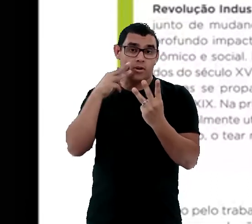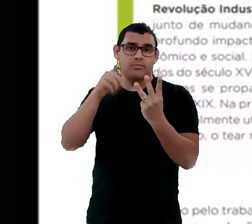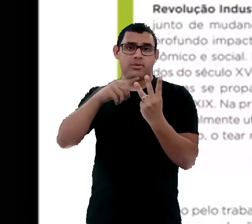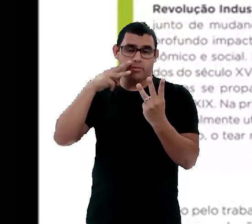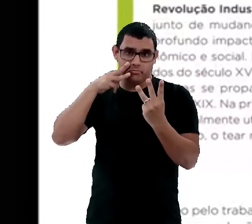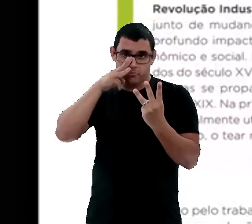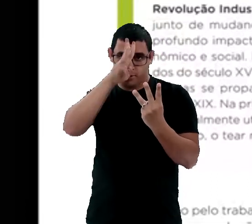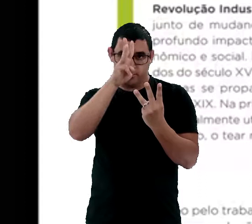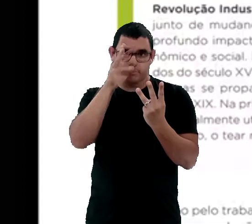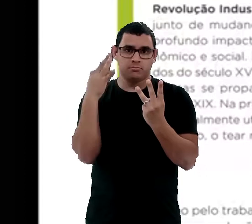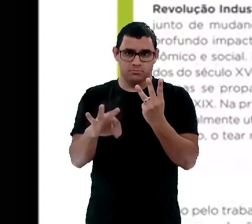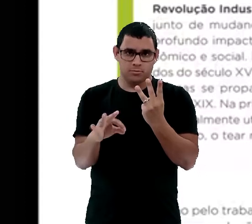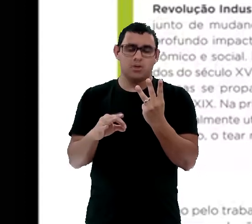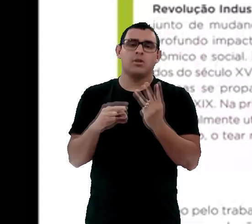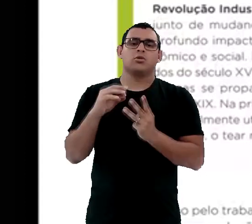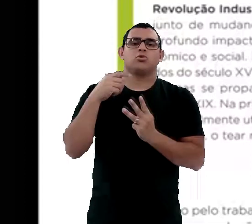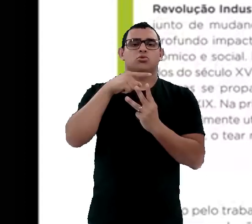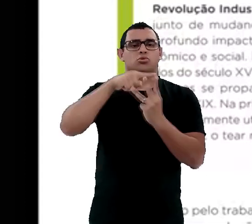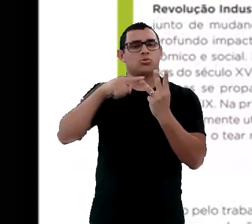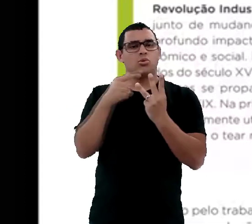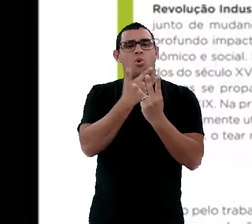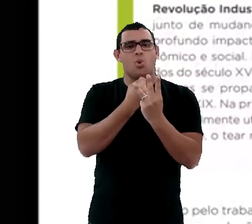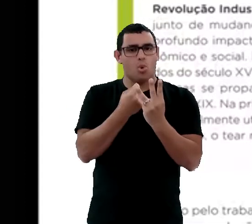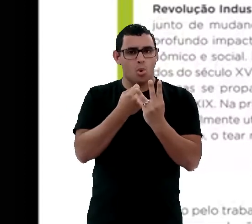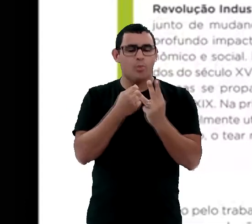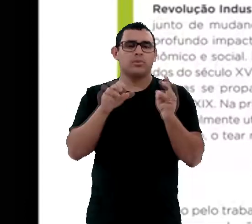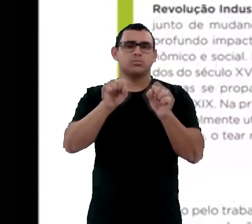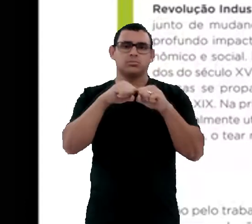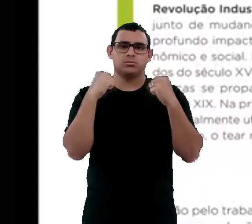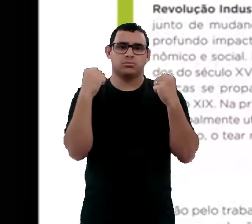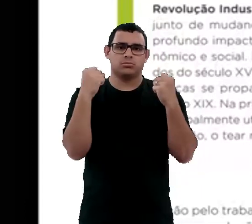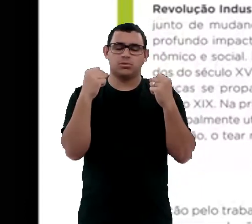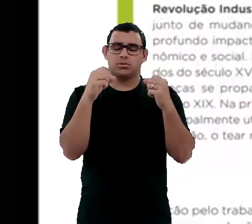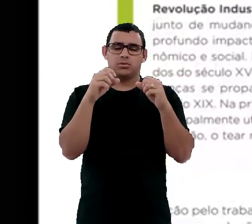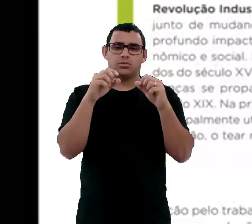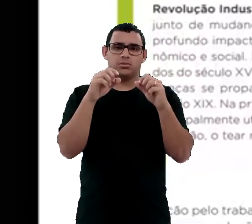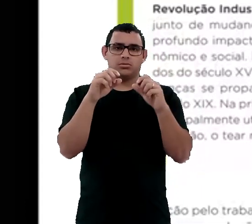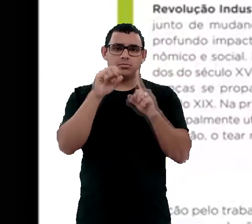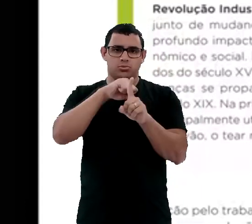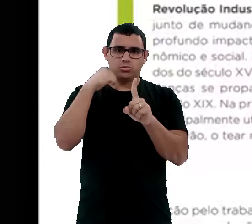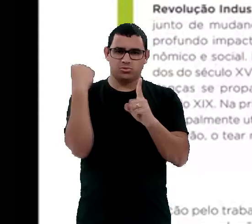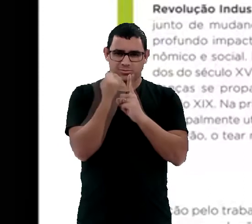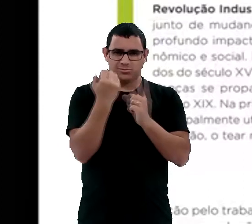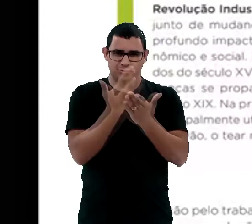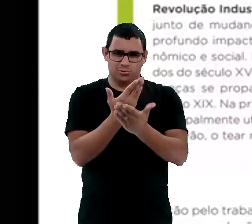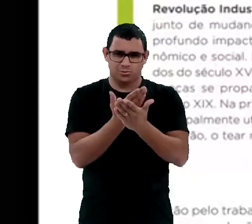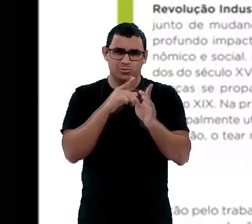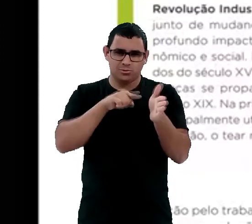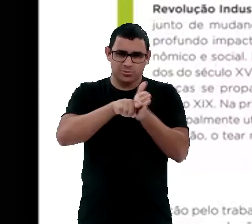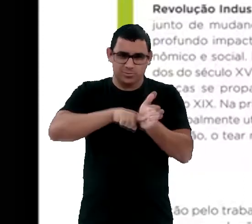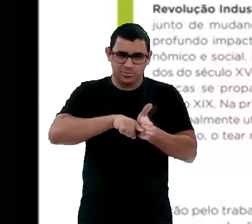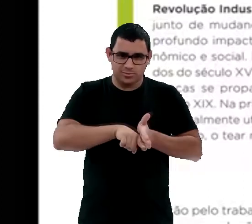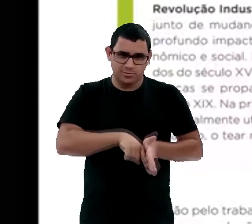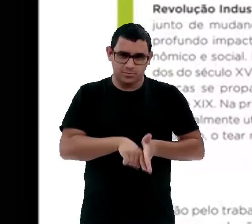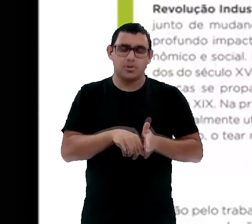aí, três filósofos, três sociólogos, desenvolveram sua base de estudos a partir do trabalho.